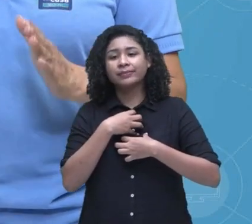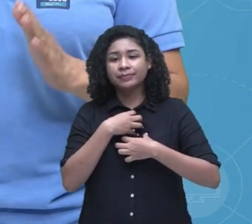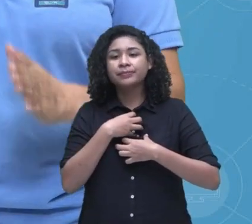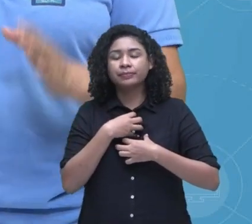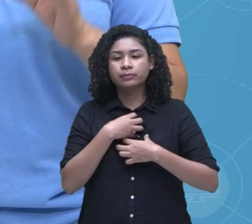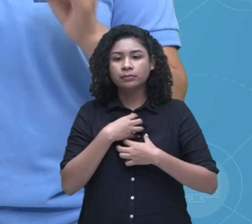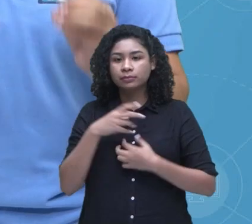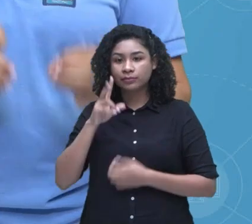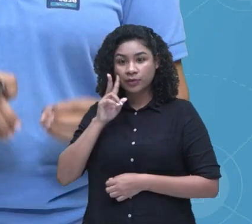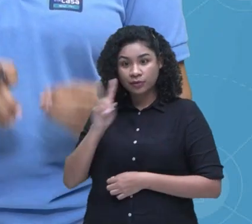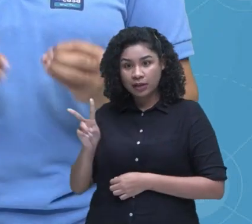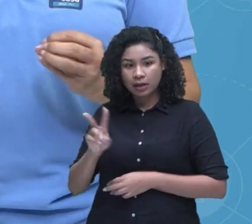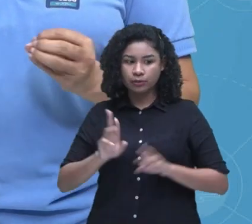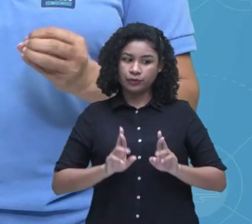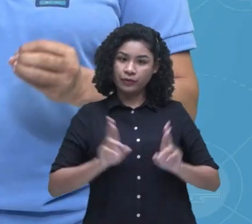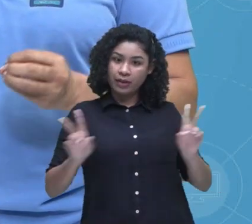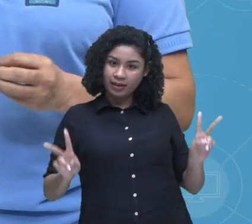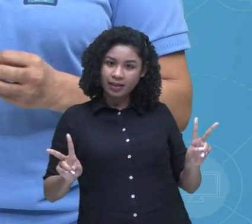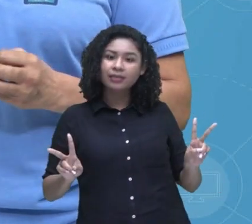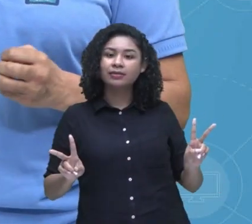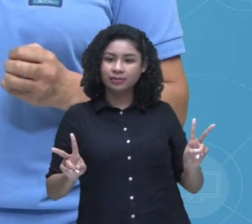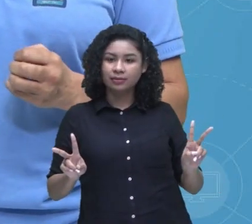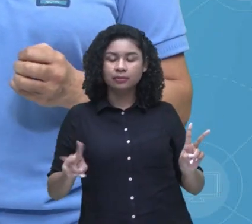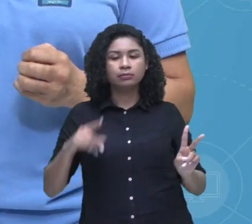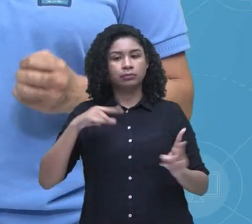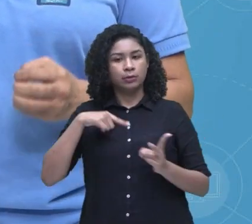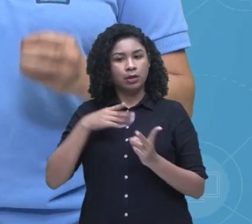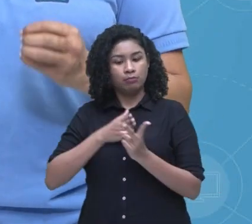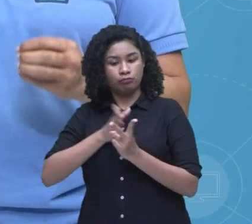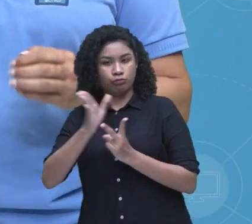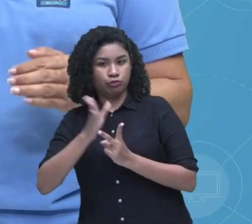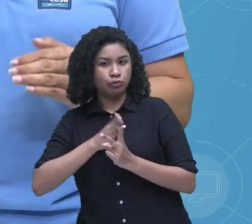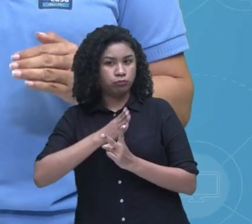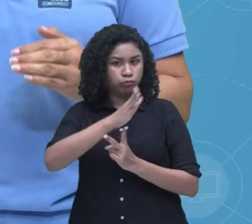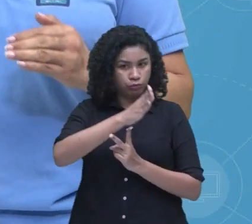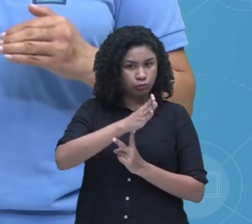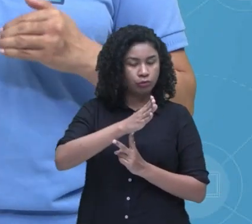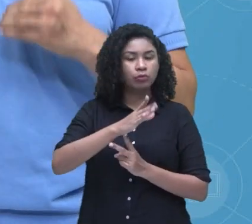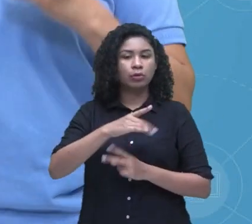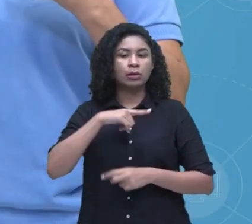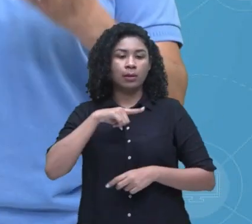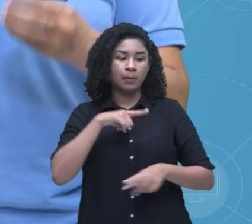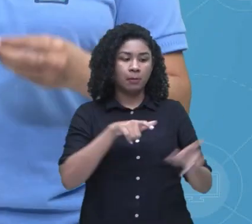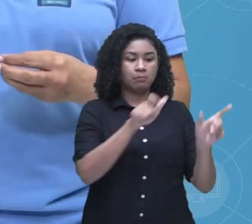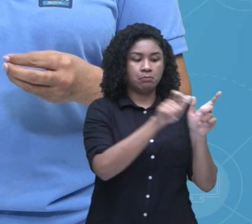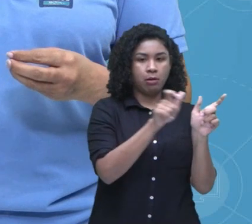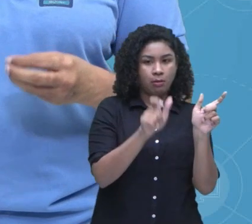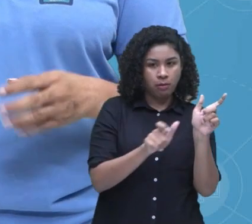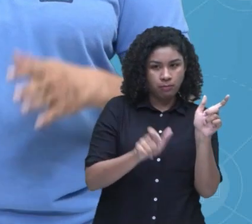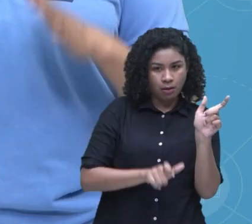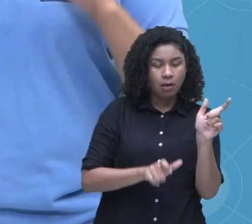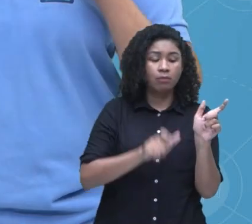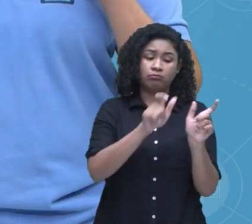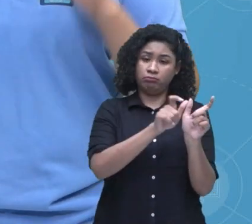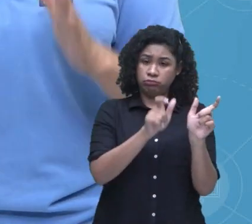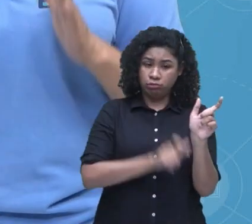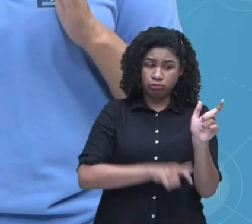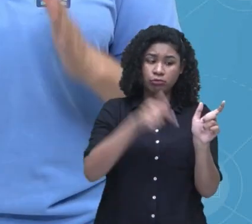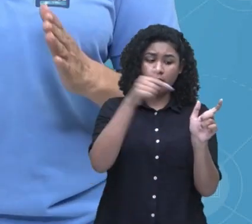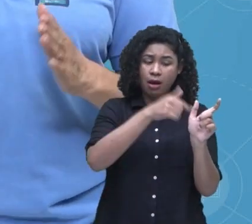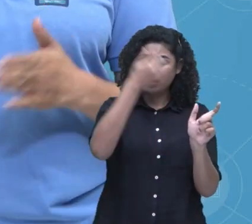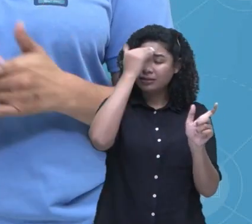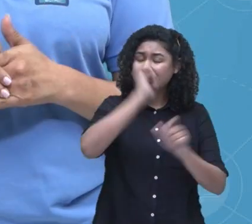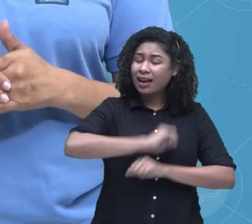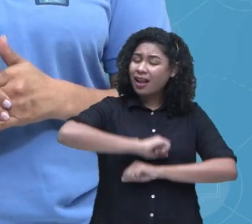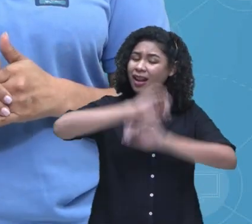a diferença da ambiguidade para a polissemia é esta. A polissemia, ela tem vários sentidos, mas você